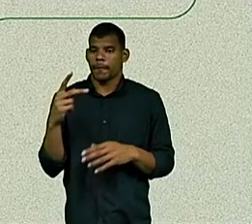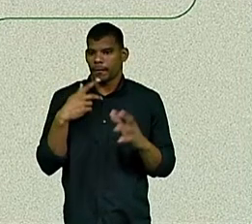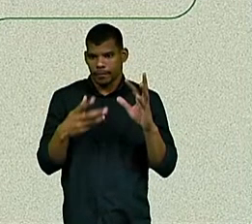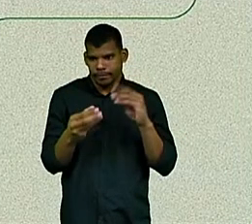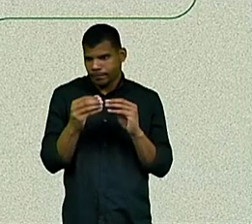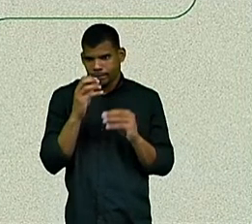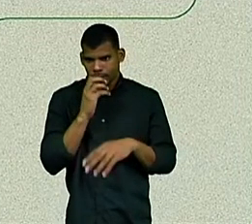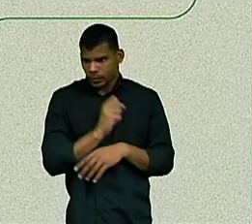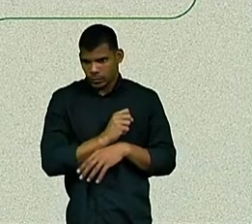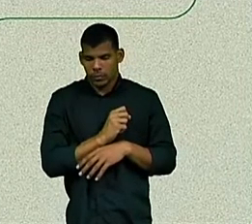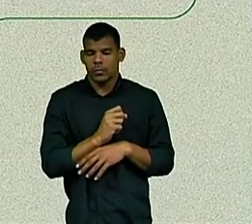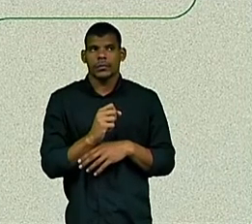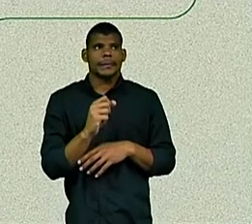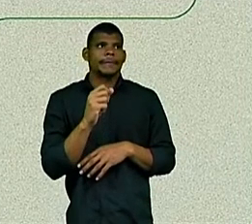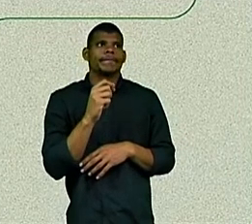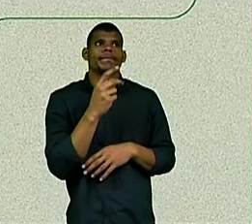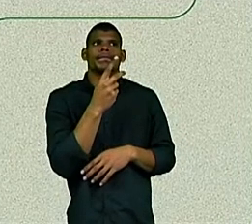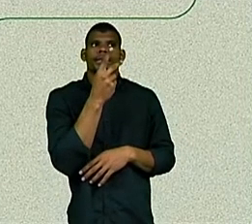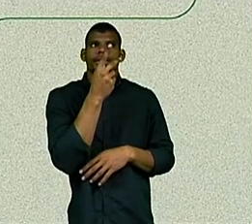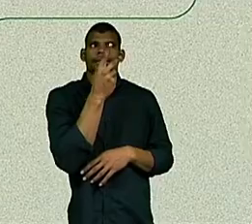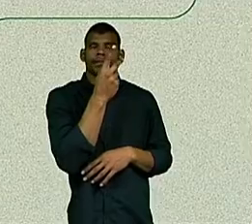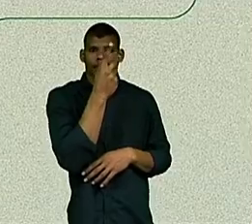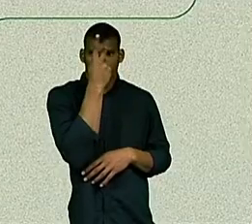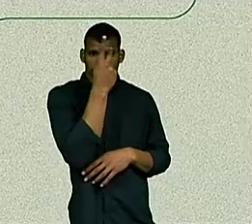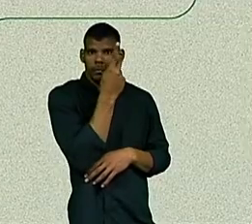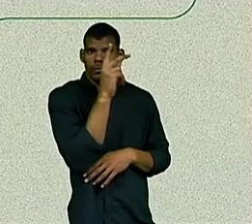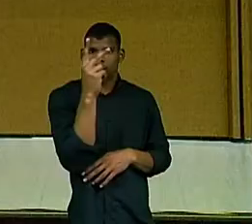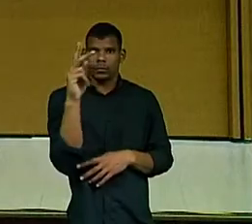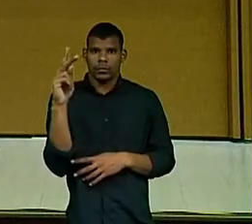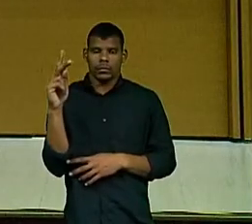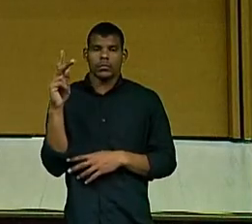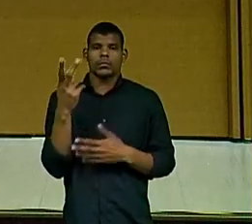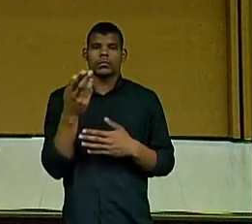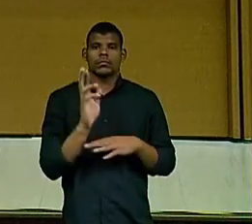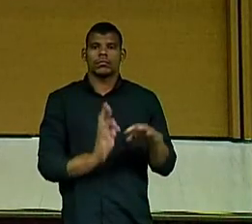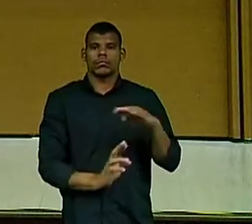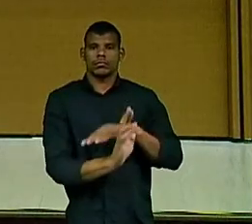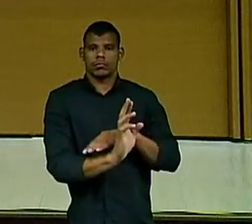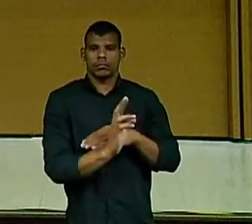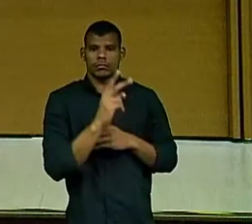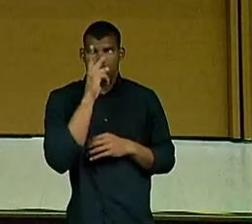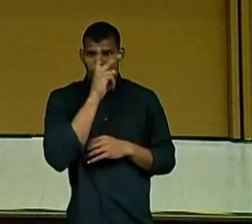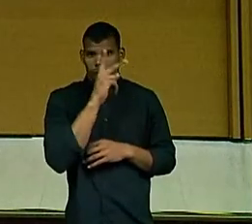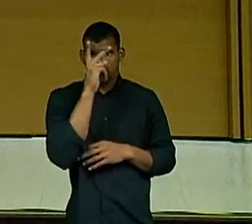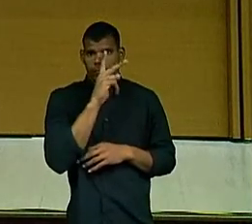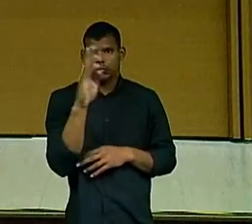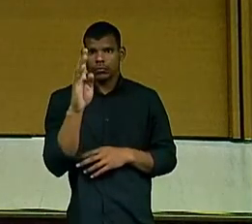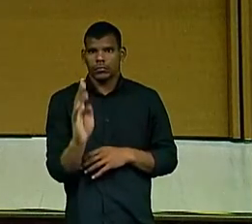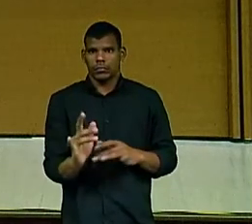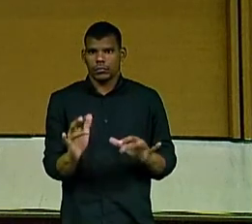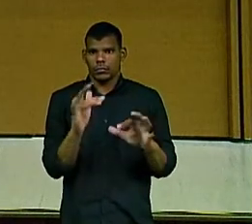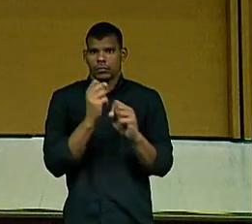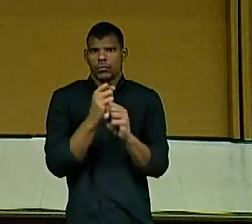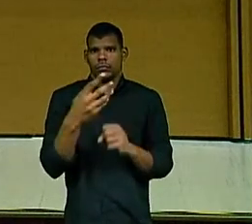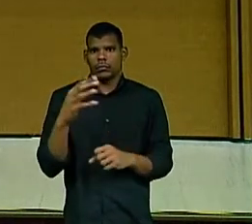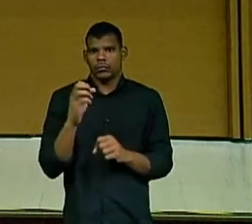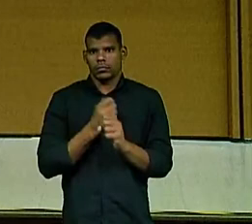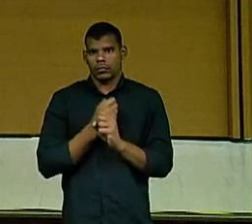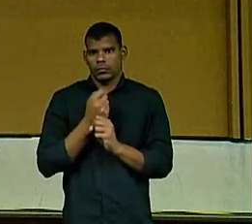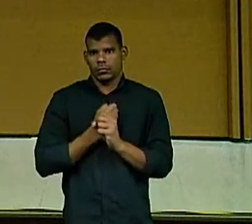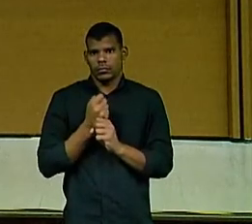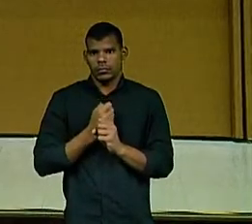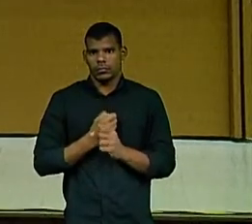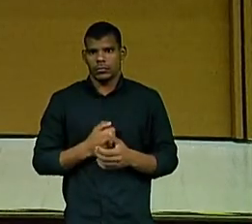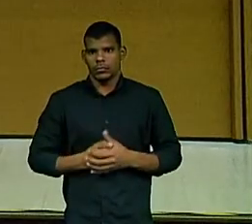o que cada Presidente desse representou para a história do Brasil nos últimos 40 anos tudo bem vamos